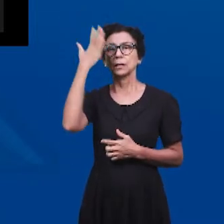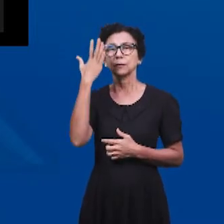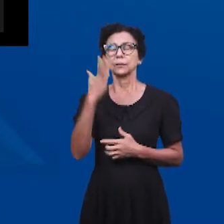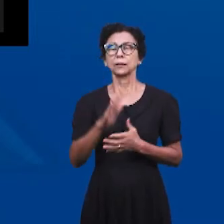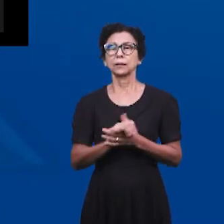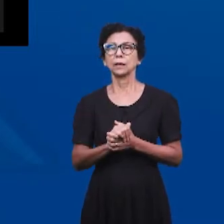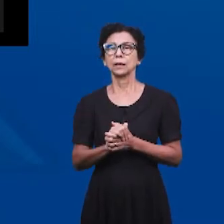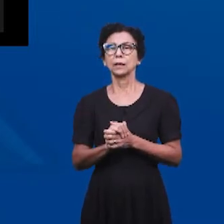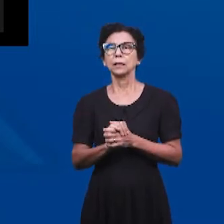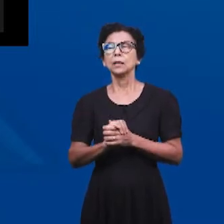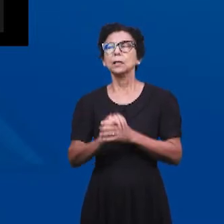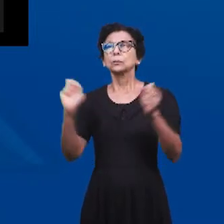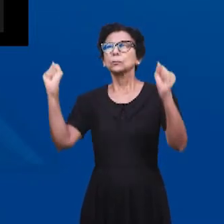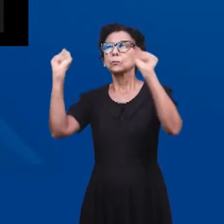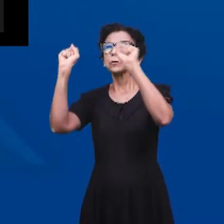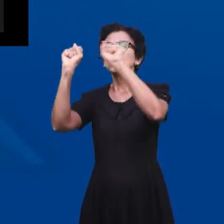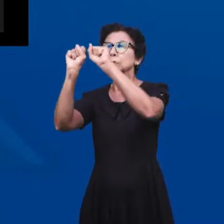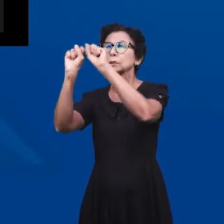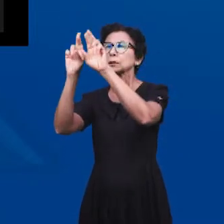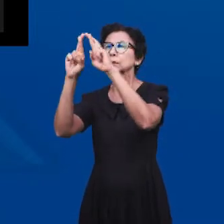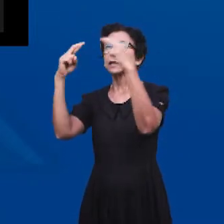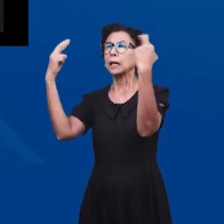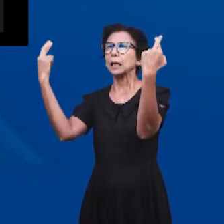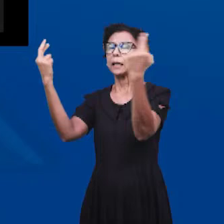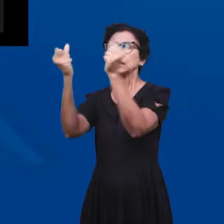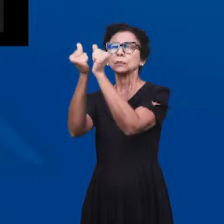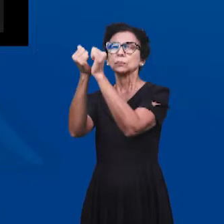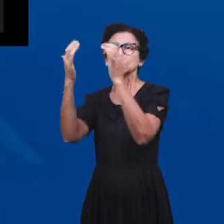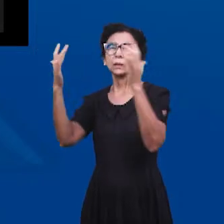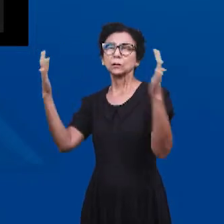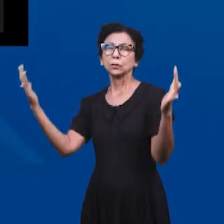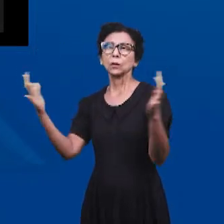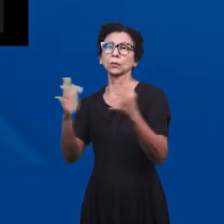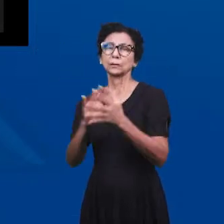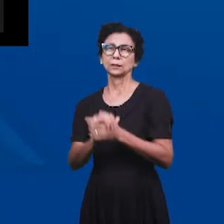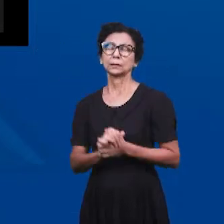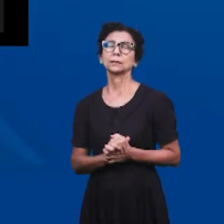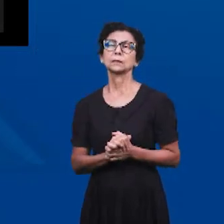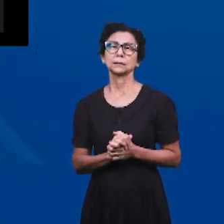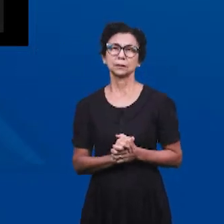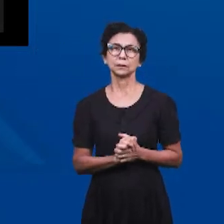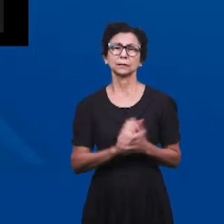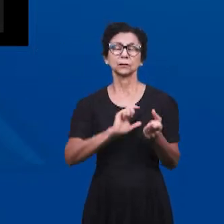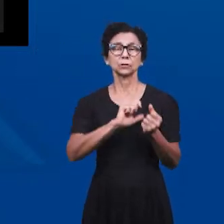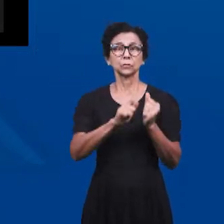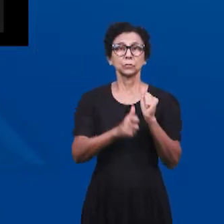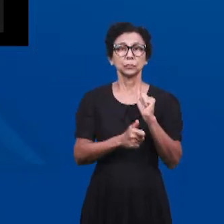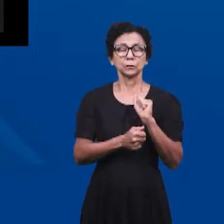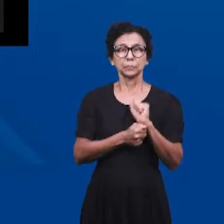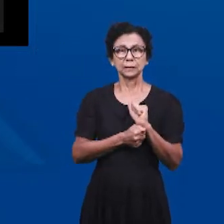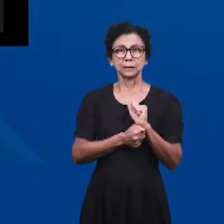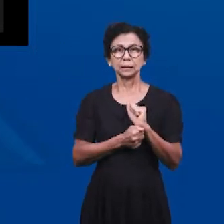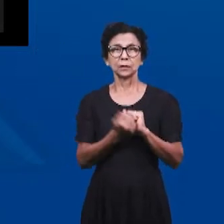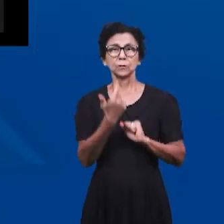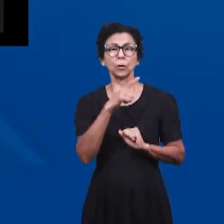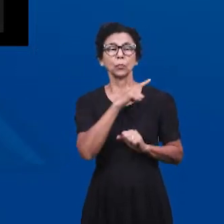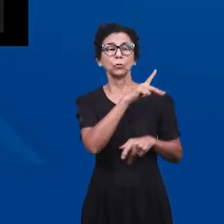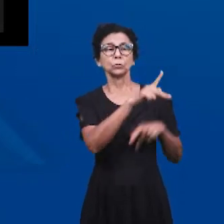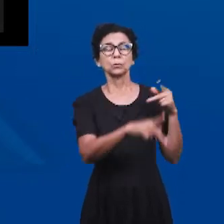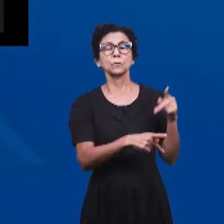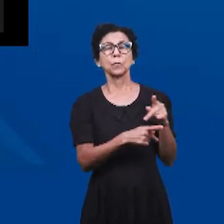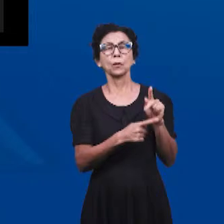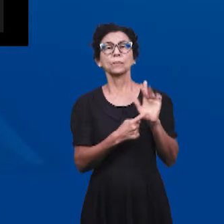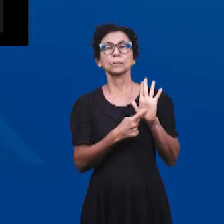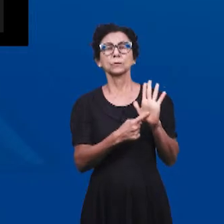riquezas da glória deste mistério entre os gentios, que é Cristo em vós, esperança da glória. Louvado é o nome do Senhor.